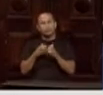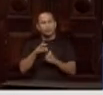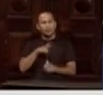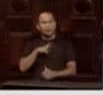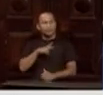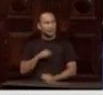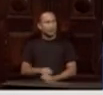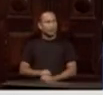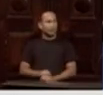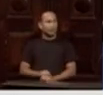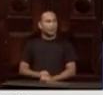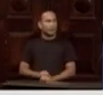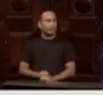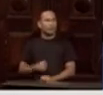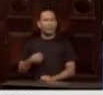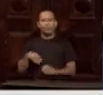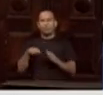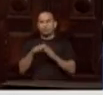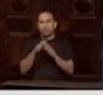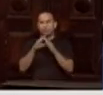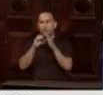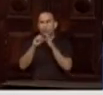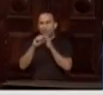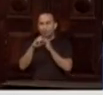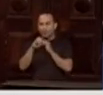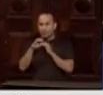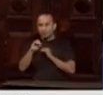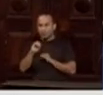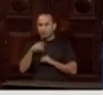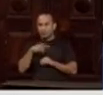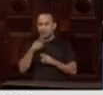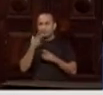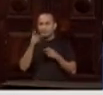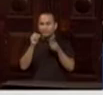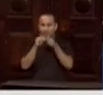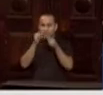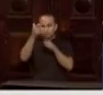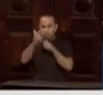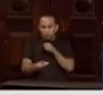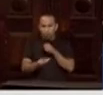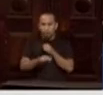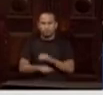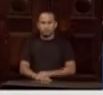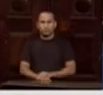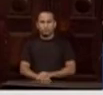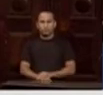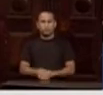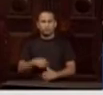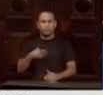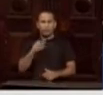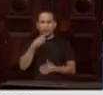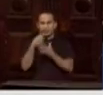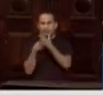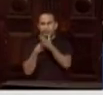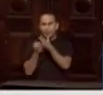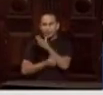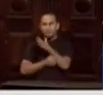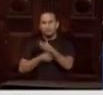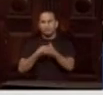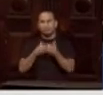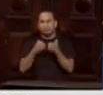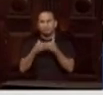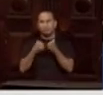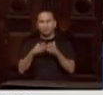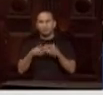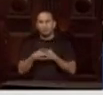que, como moradora da Zona Oeste, hoje já fiz esse pronunciamento, estou fazendo de novo. As empresas de ônibus, o consórcio